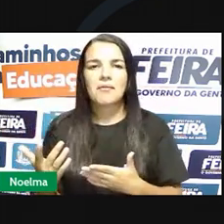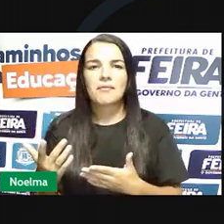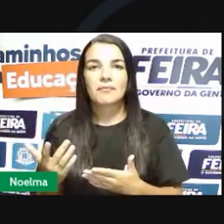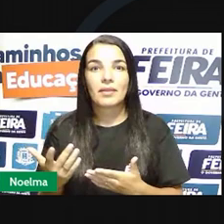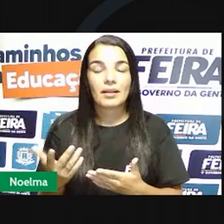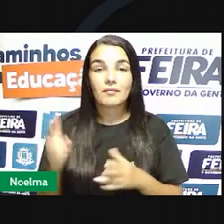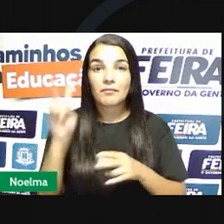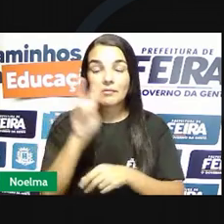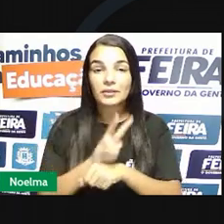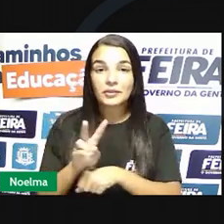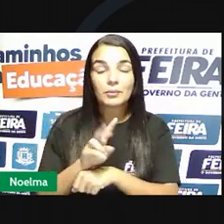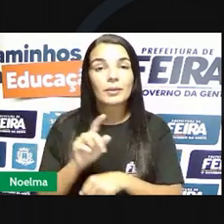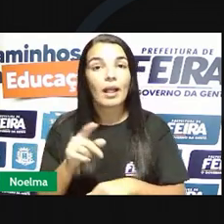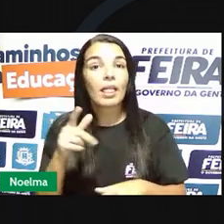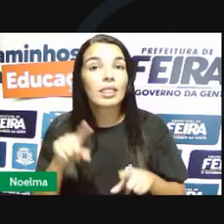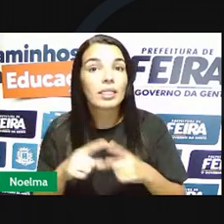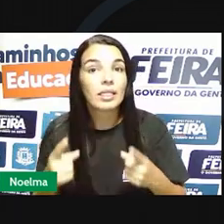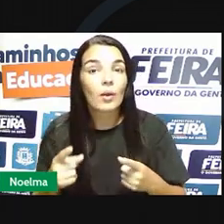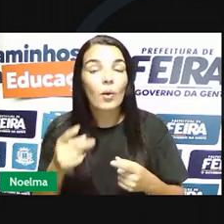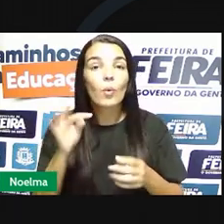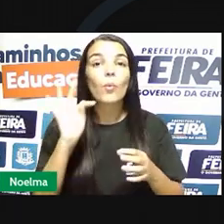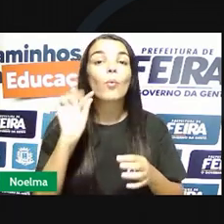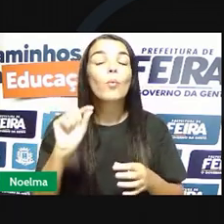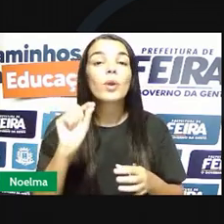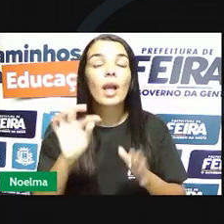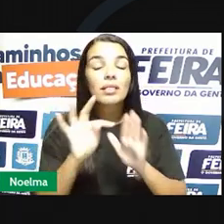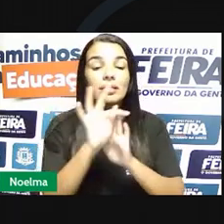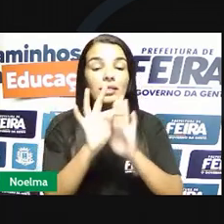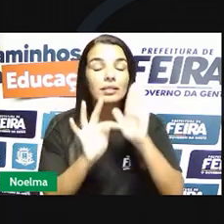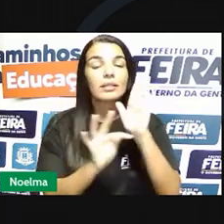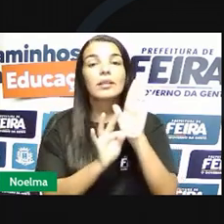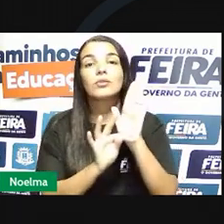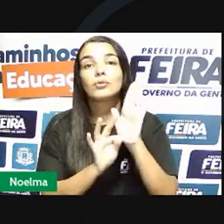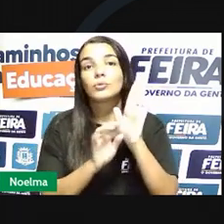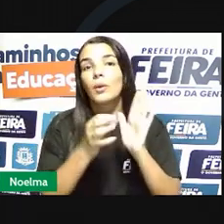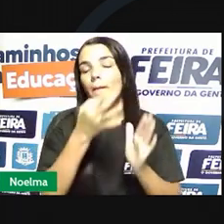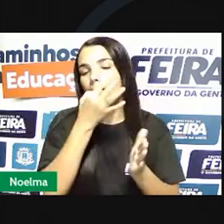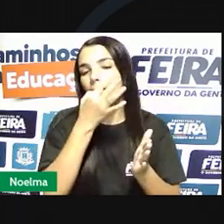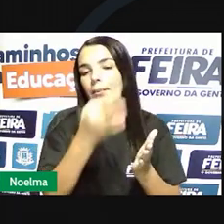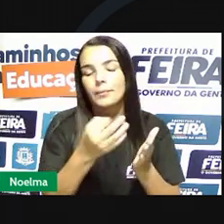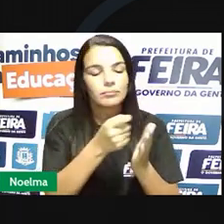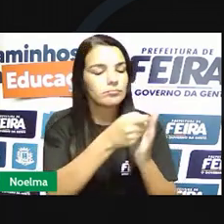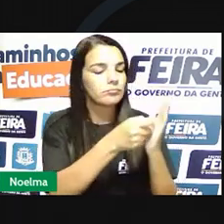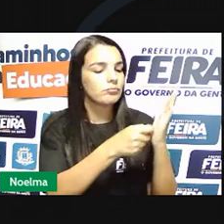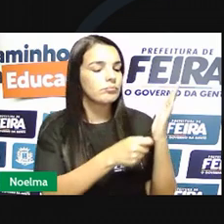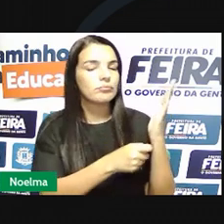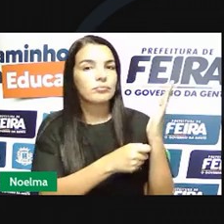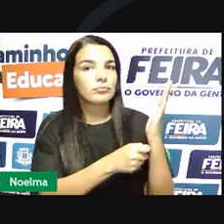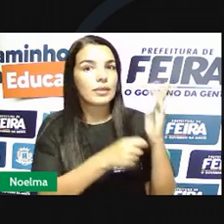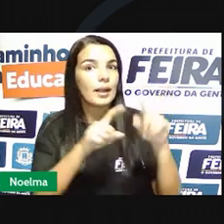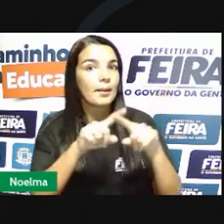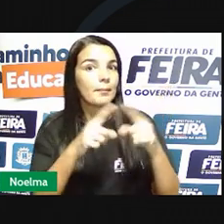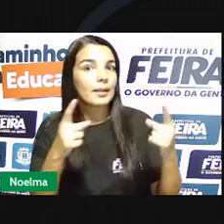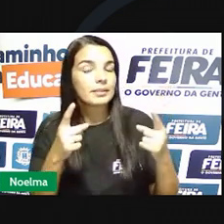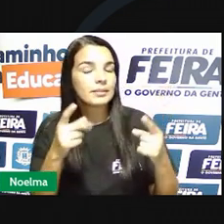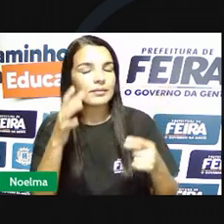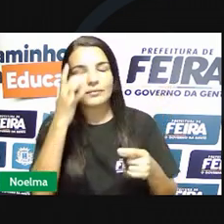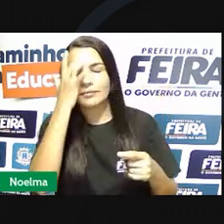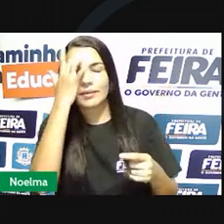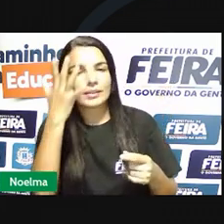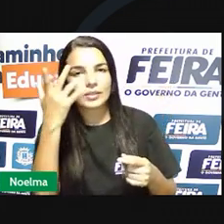Normalmente, que aparece para nós? Dissertação. É. Dissertação é a parte mais comum das provas de escrita, de